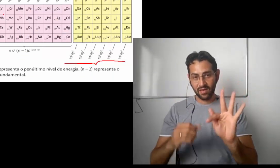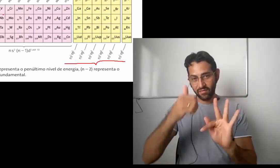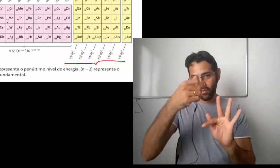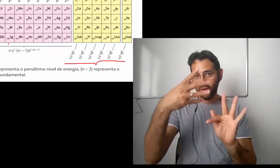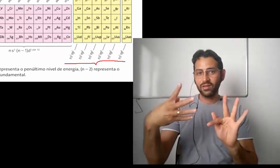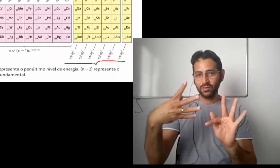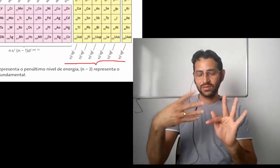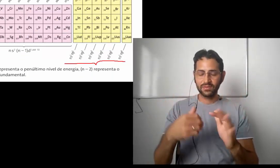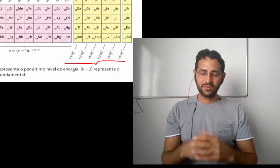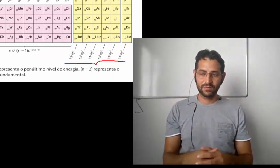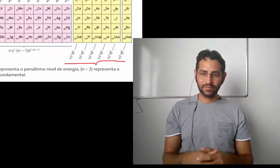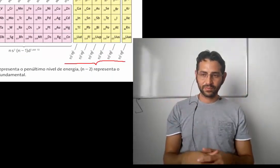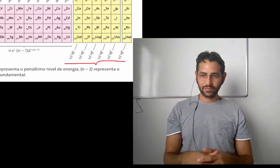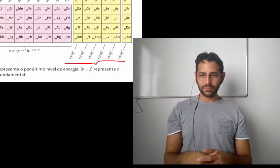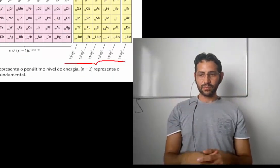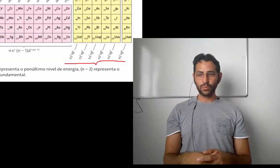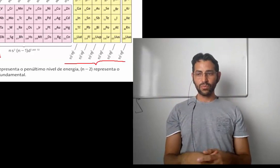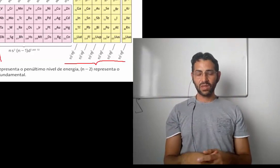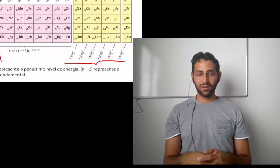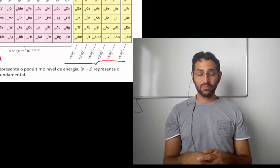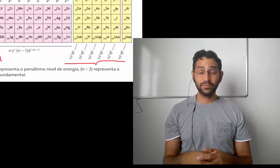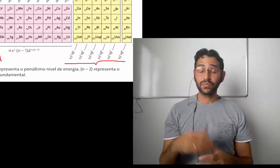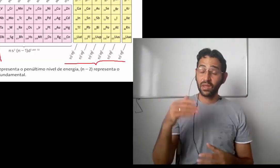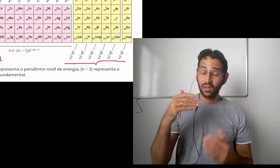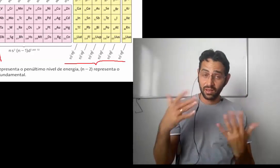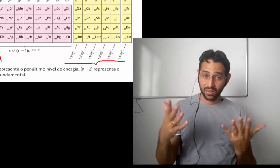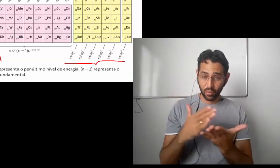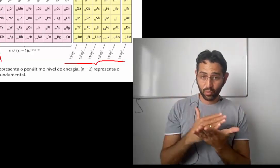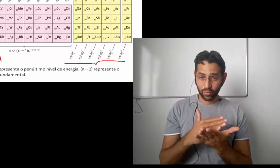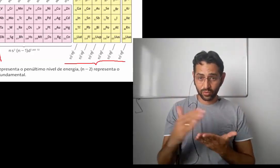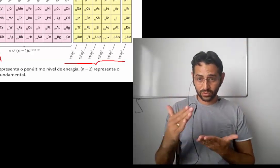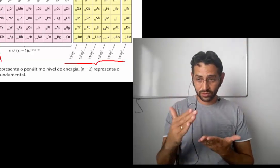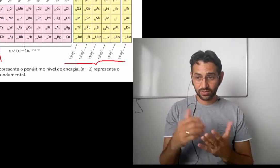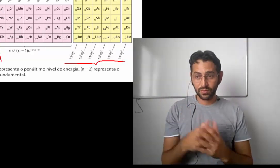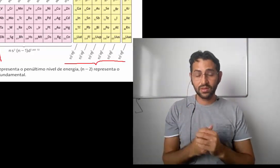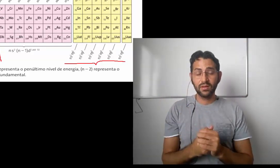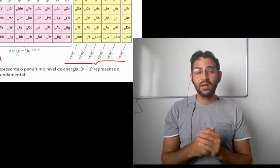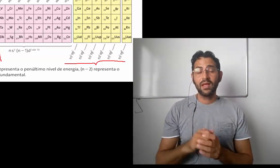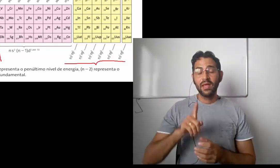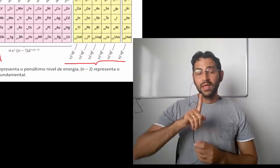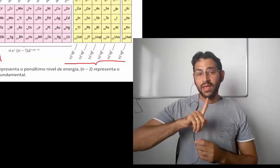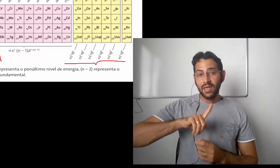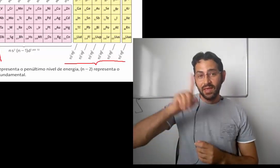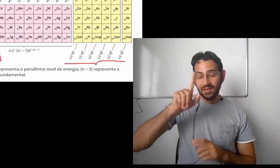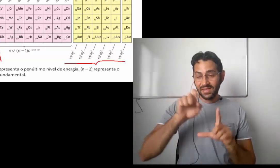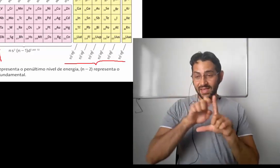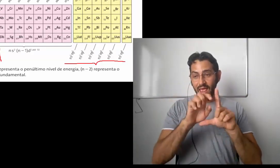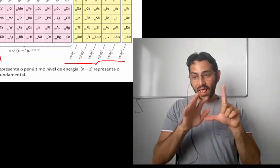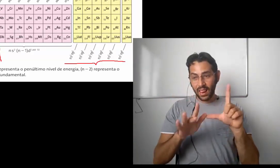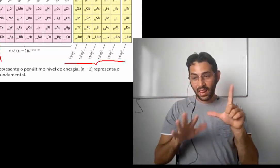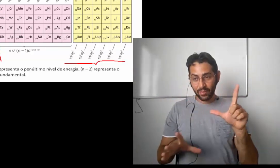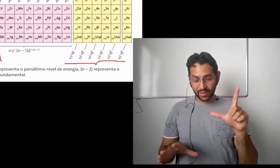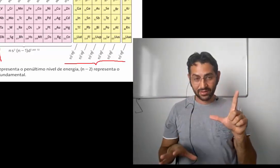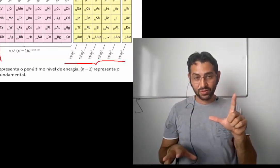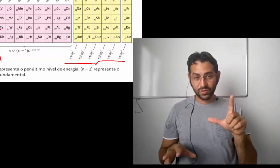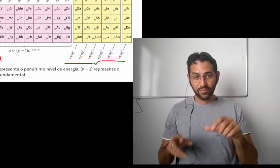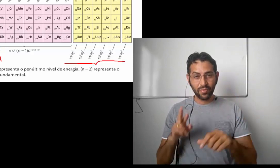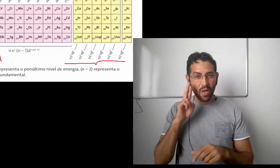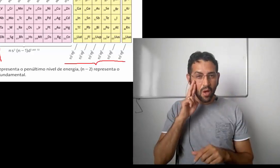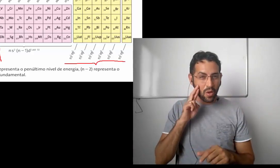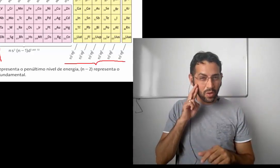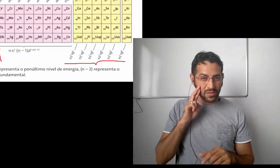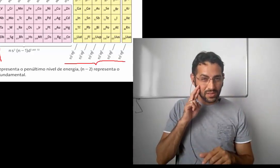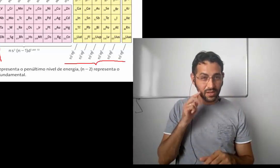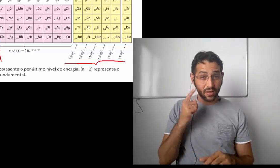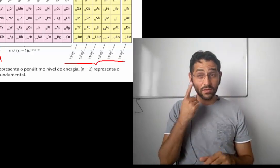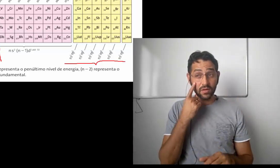transição externa e interna. Os metais de transição externa, aqueles que estão em rosinha lá, eles vão